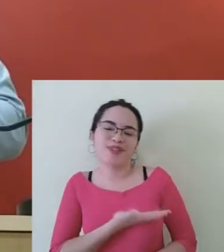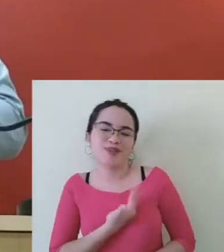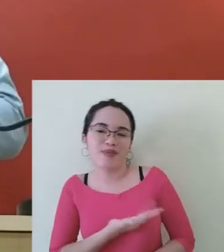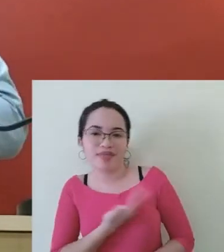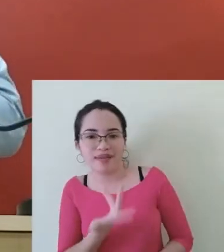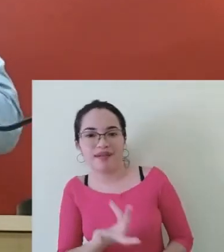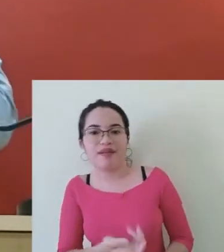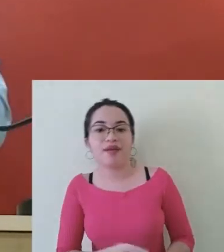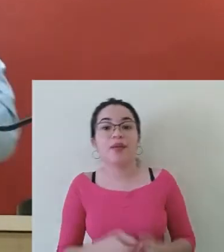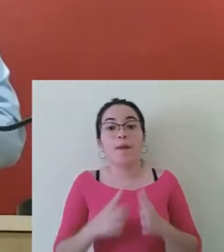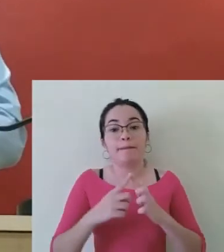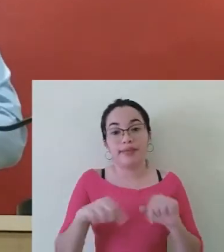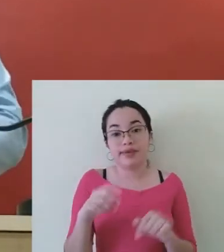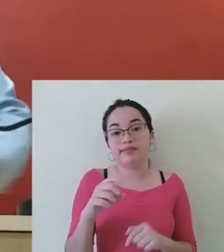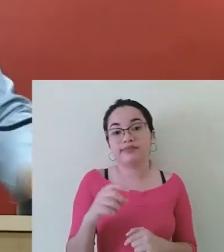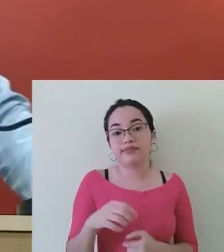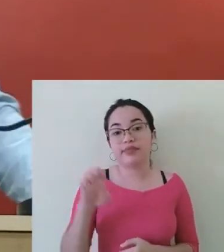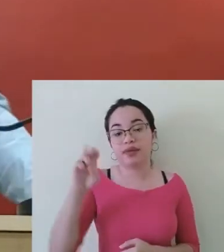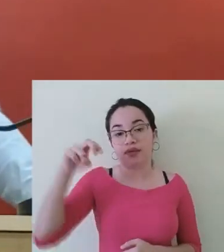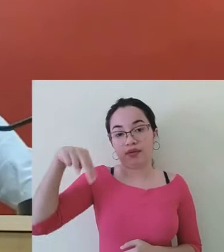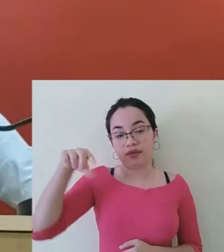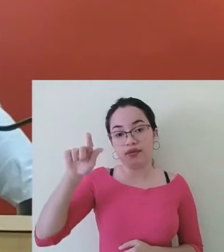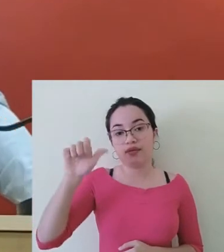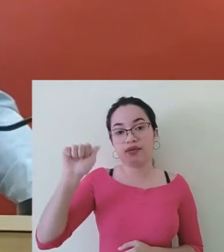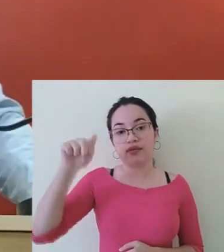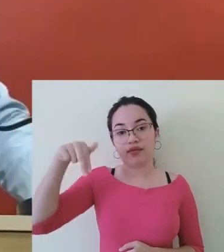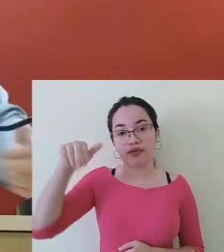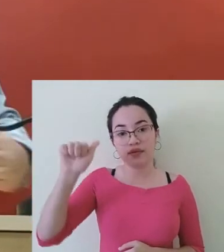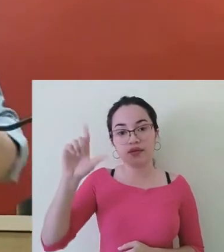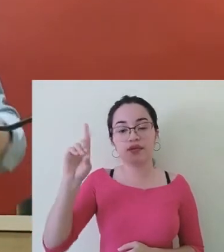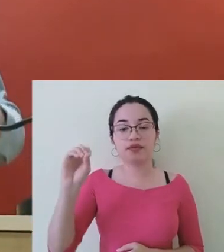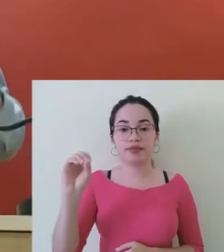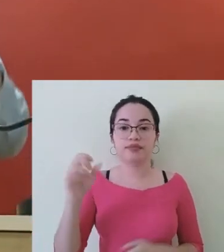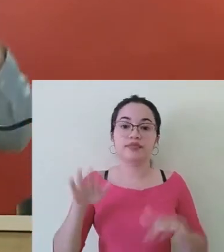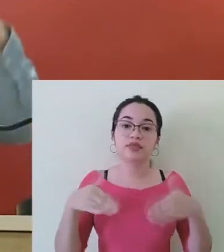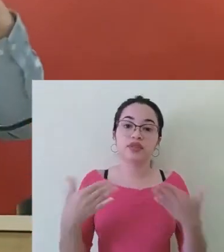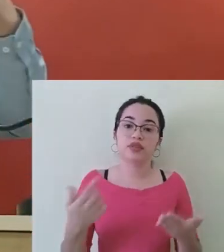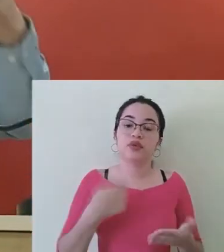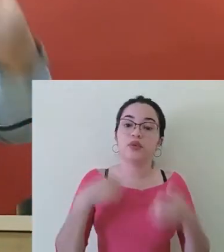apaixonado, mas enganado. Então, eu preciso